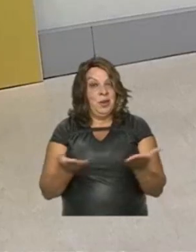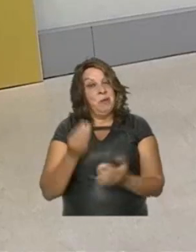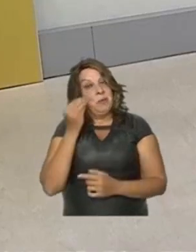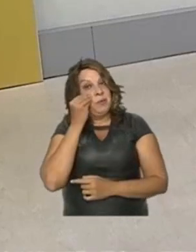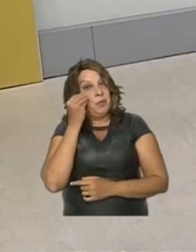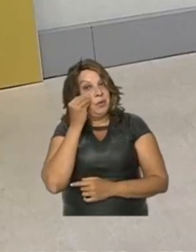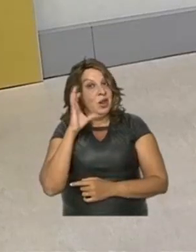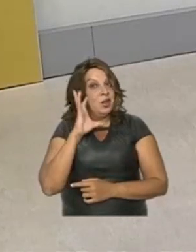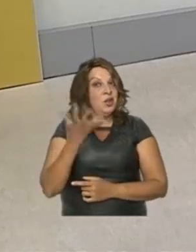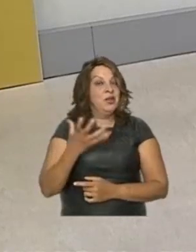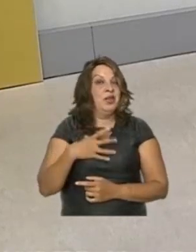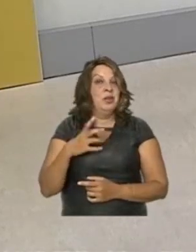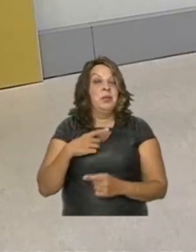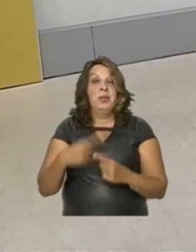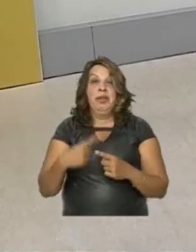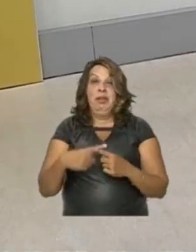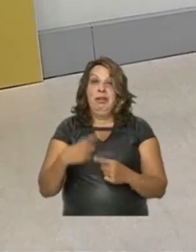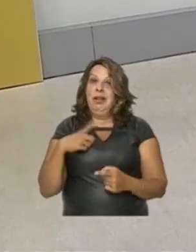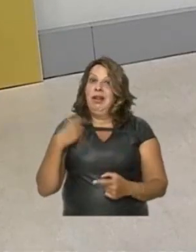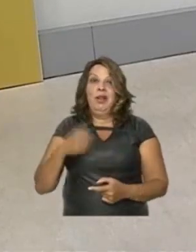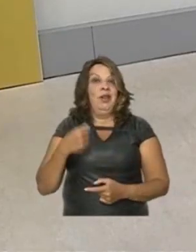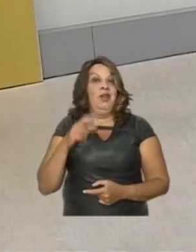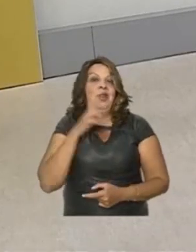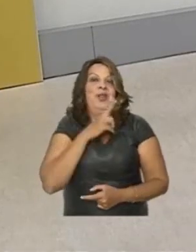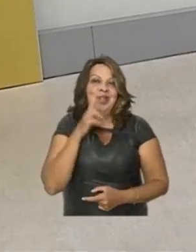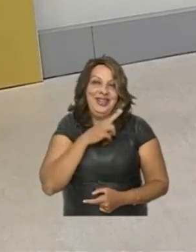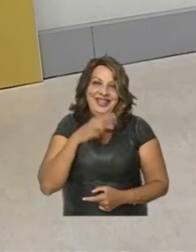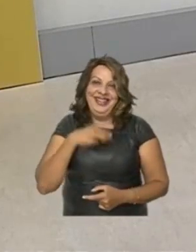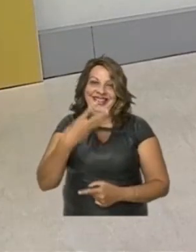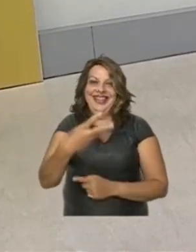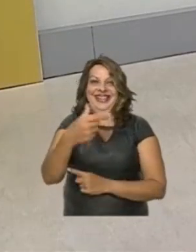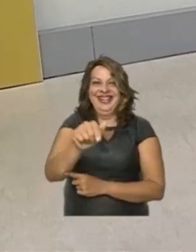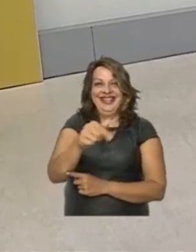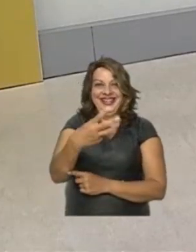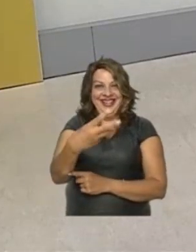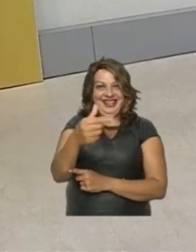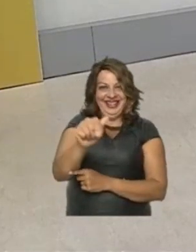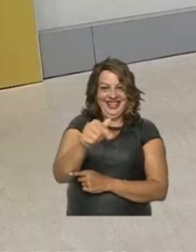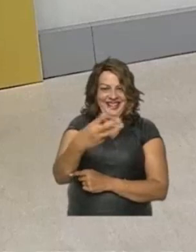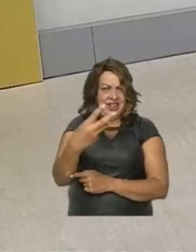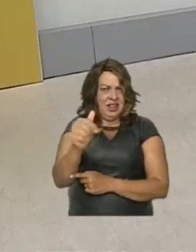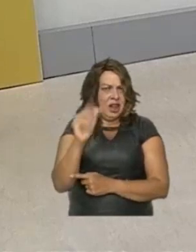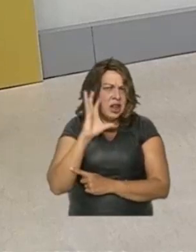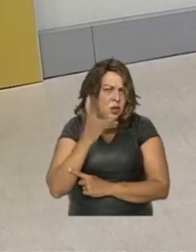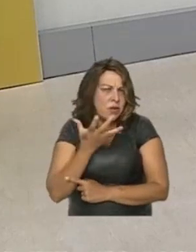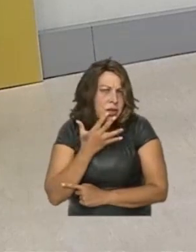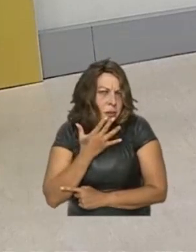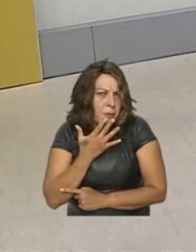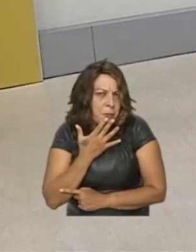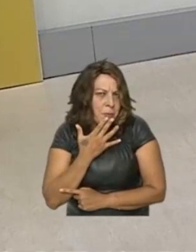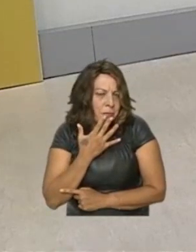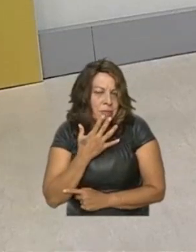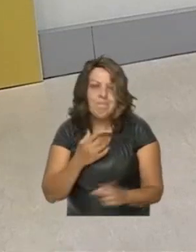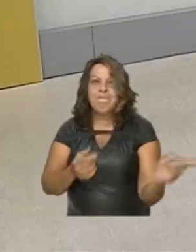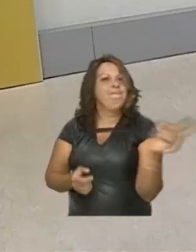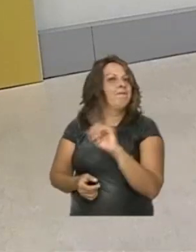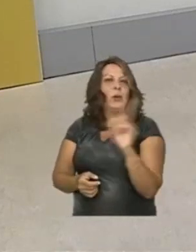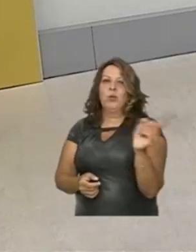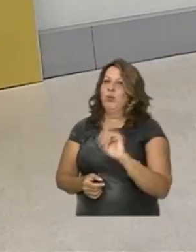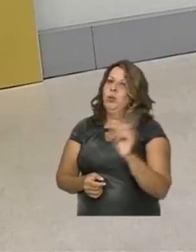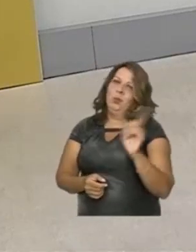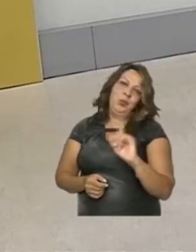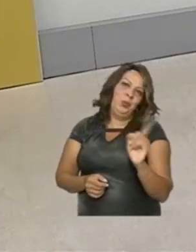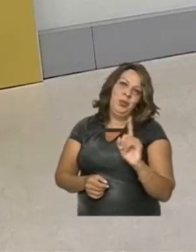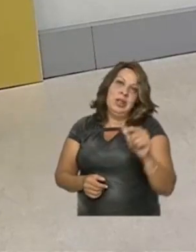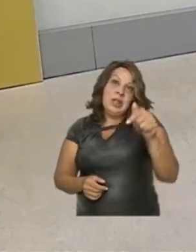prêmio, pois aí tem o Gira Sergipe. 37, 37, 37. Decide. Não decidiu,